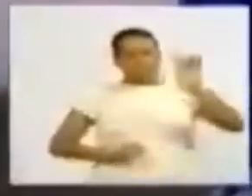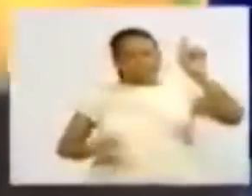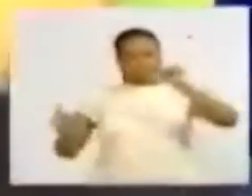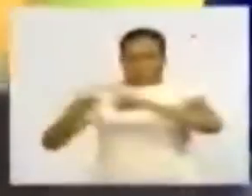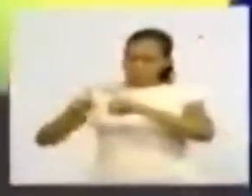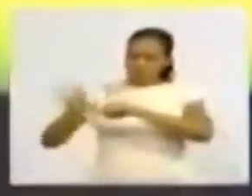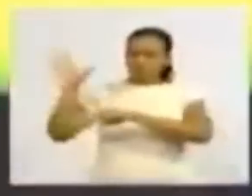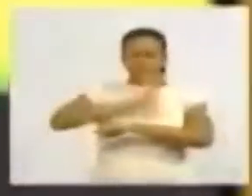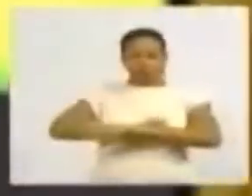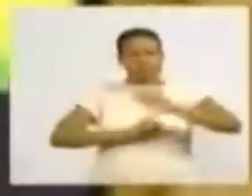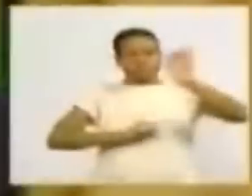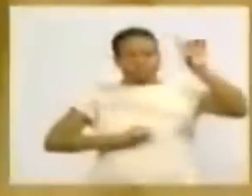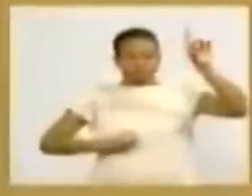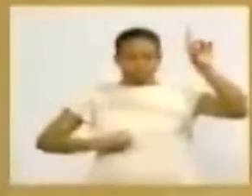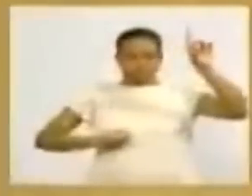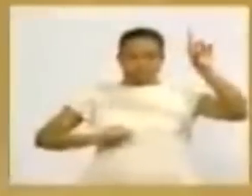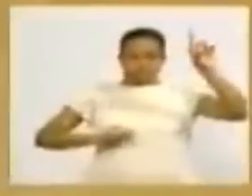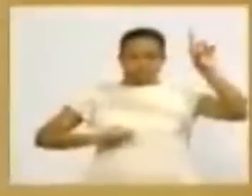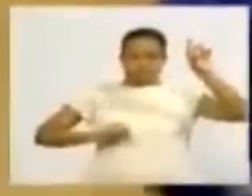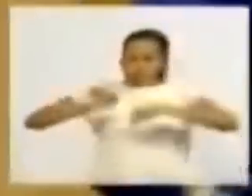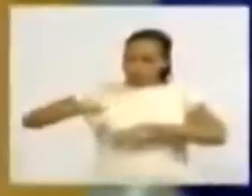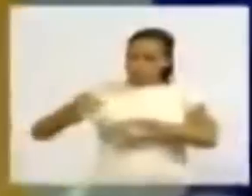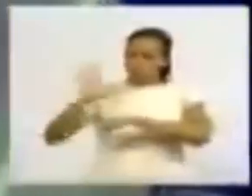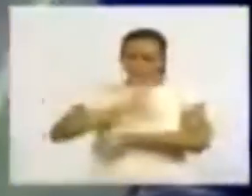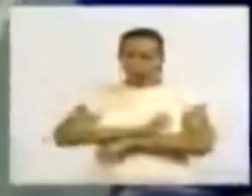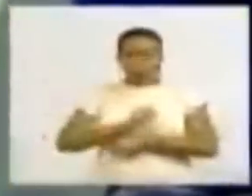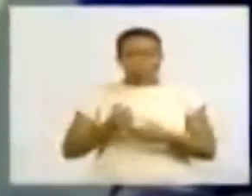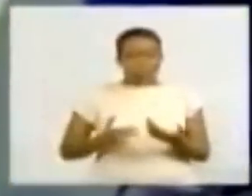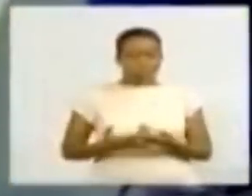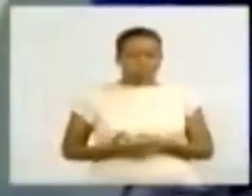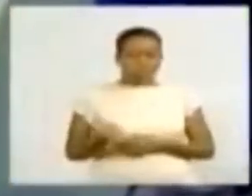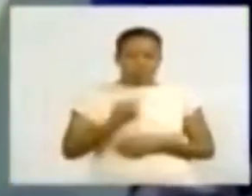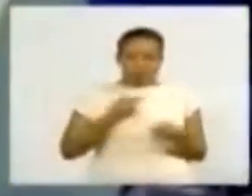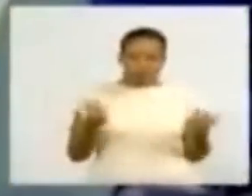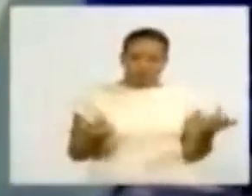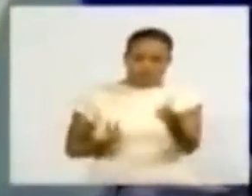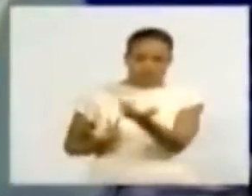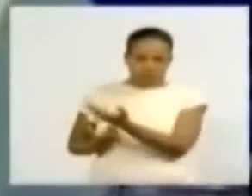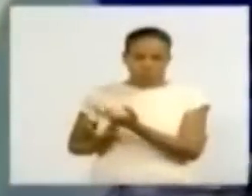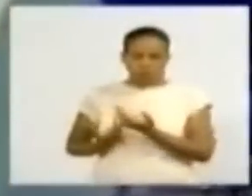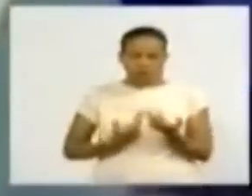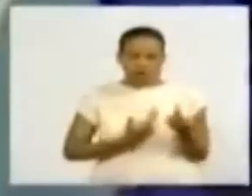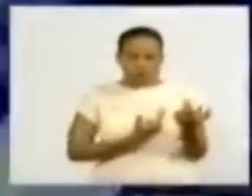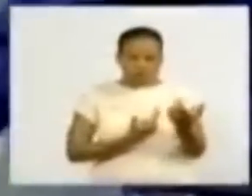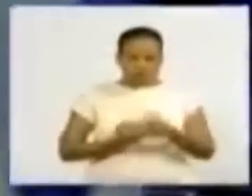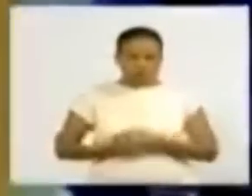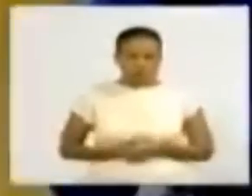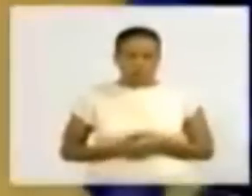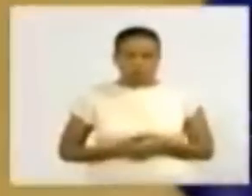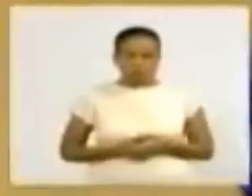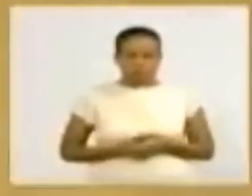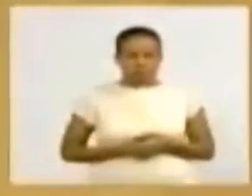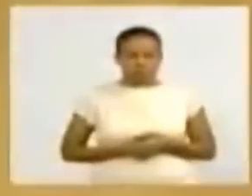Pedro, ele amou João, ele amou Judas. E nós somos a continuidade dessa comunidade que por ele foi